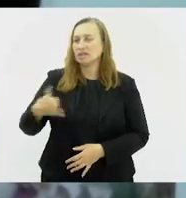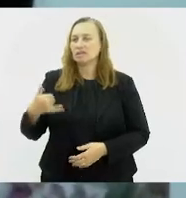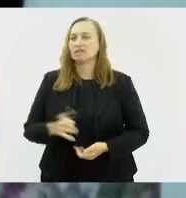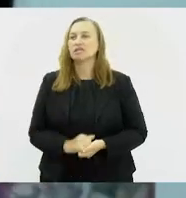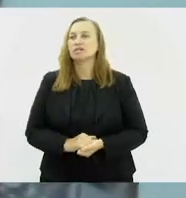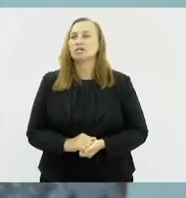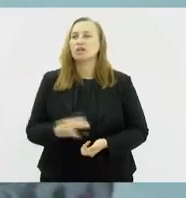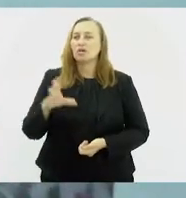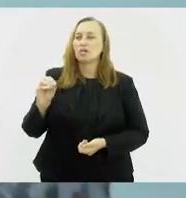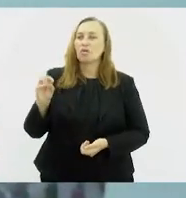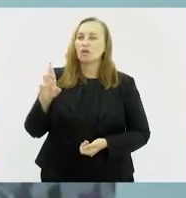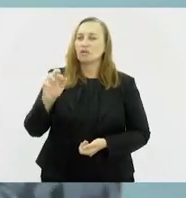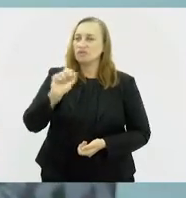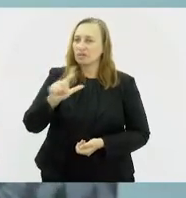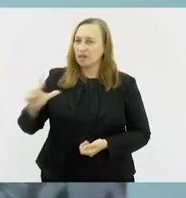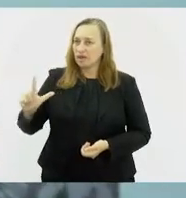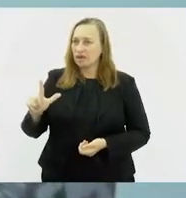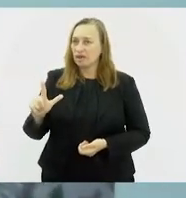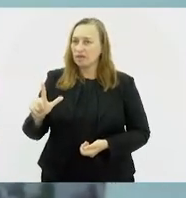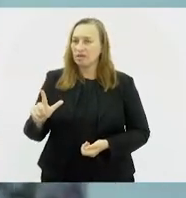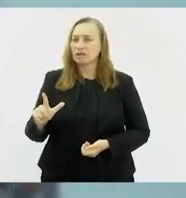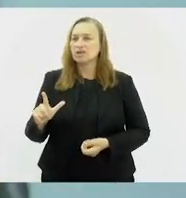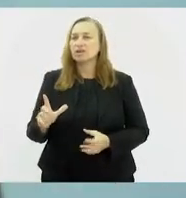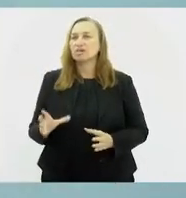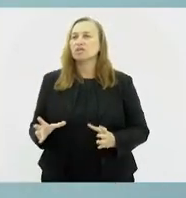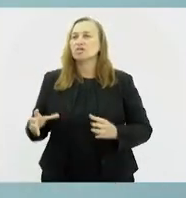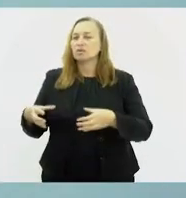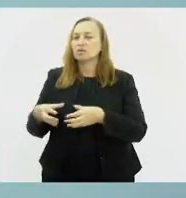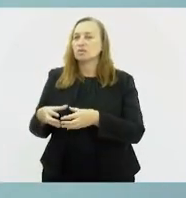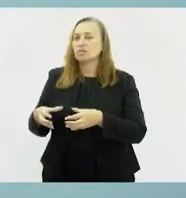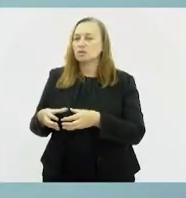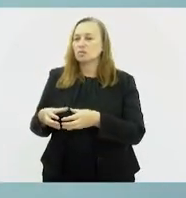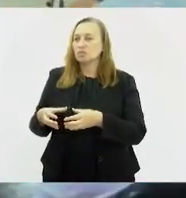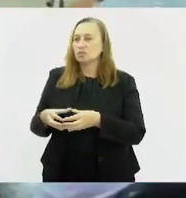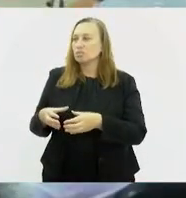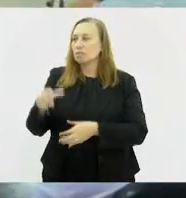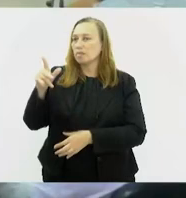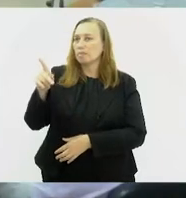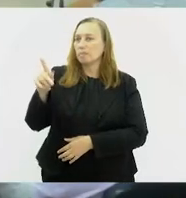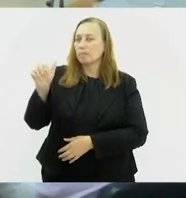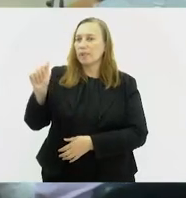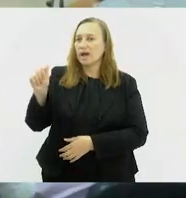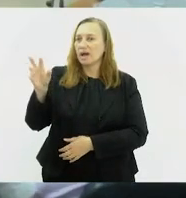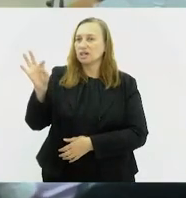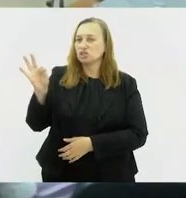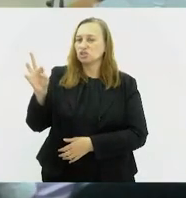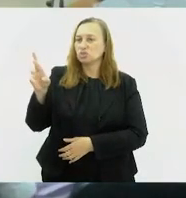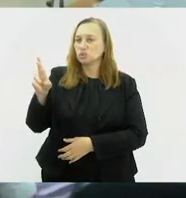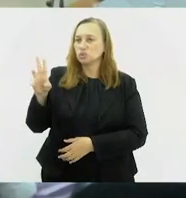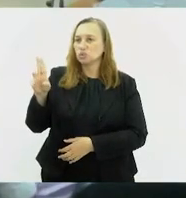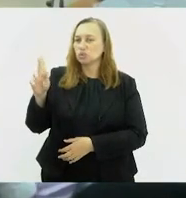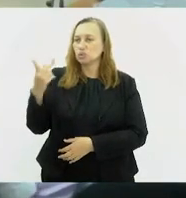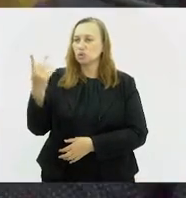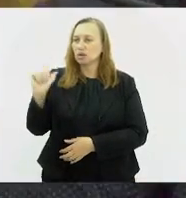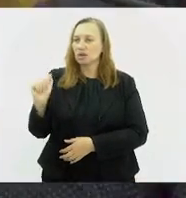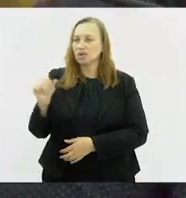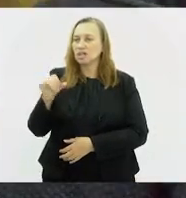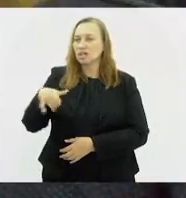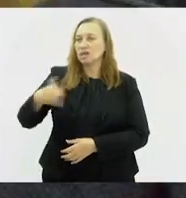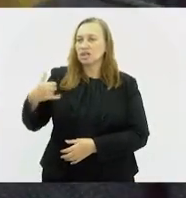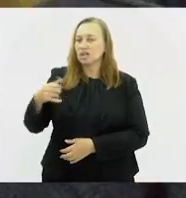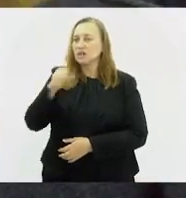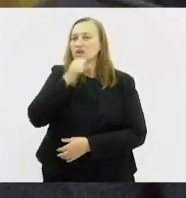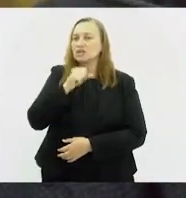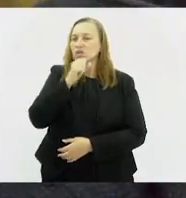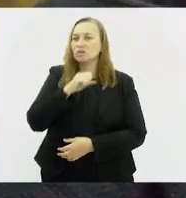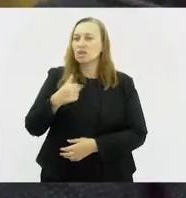Coronel Henrique, Patrulha do Idoso, presente. Gostaria de, eu como sempre, quebrando o